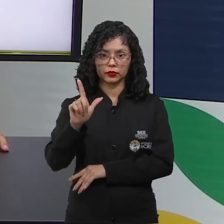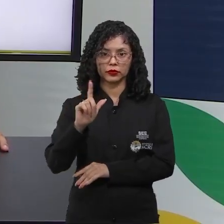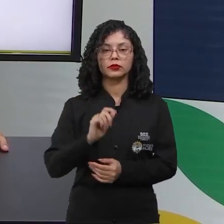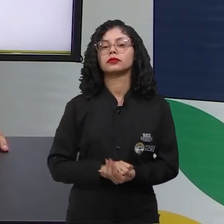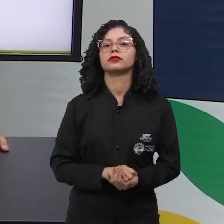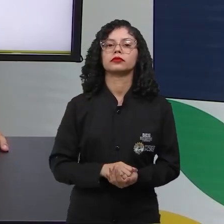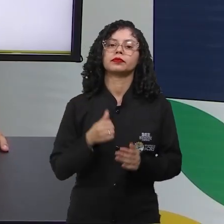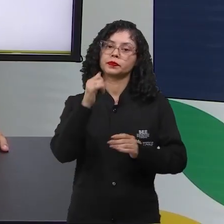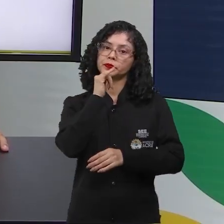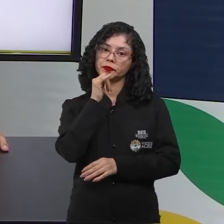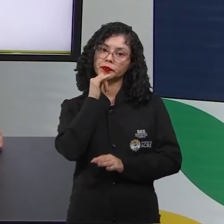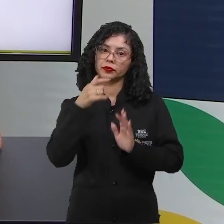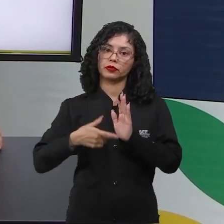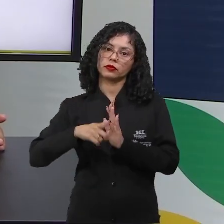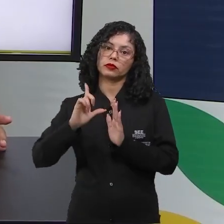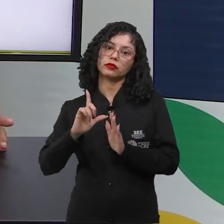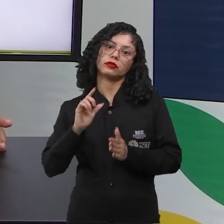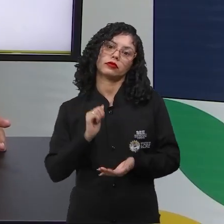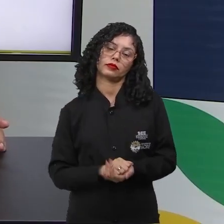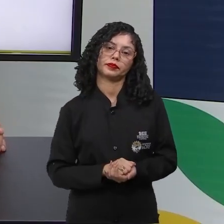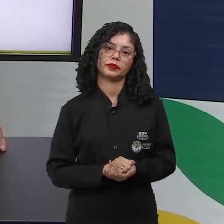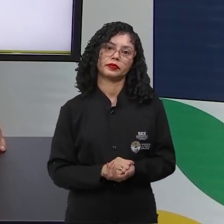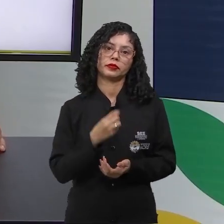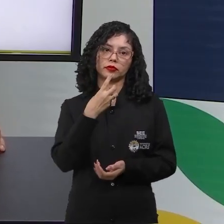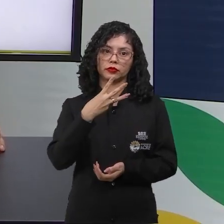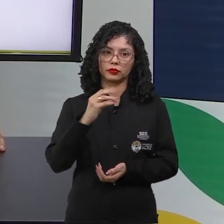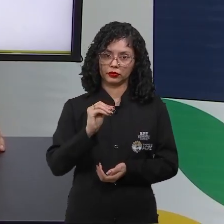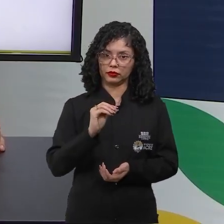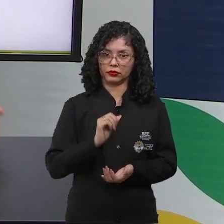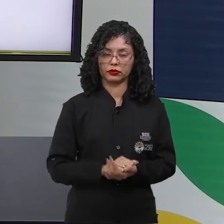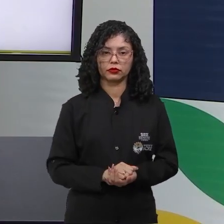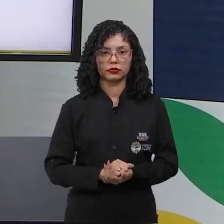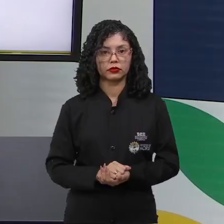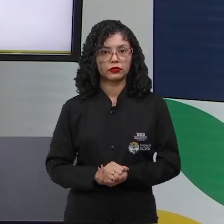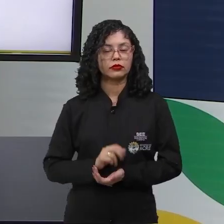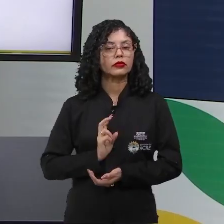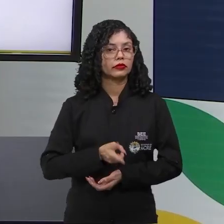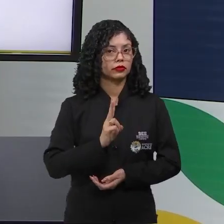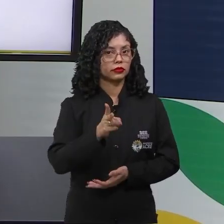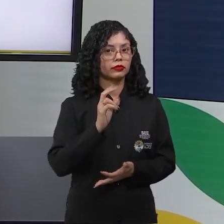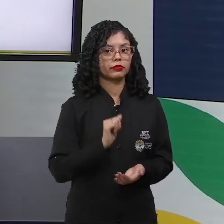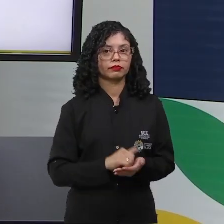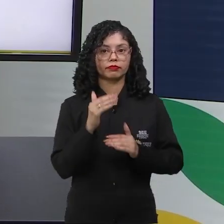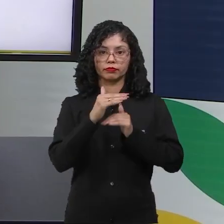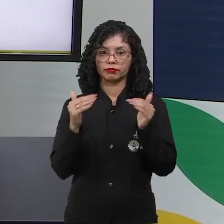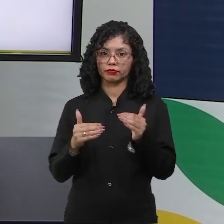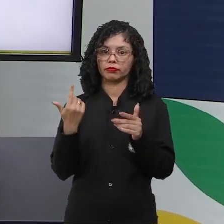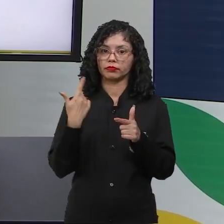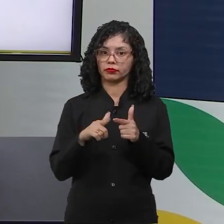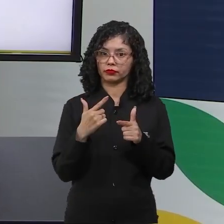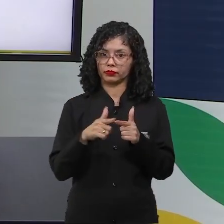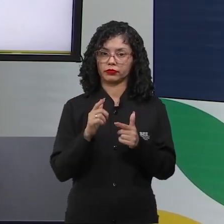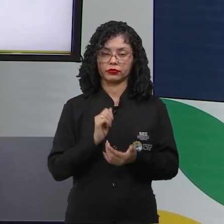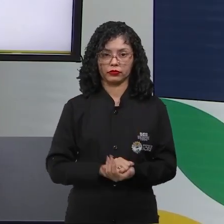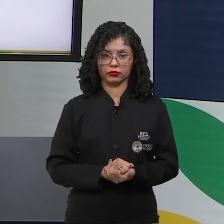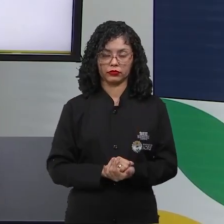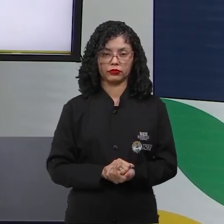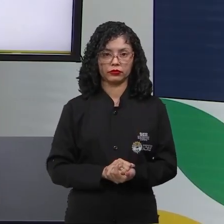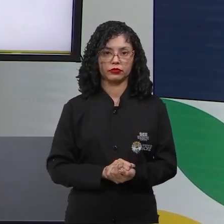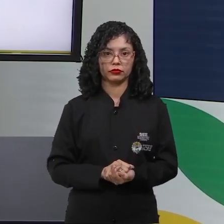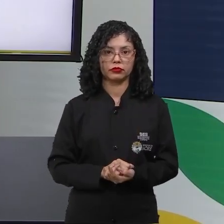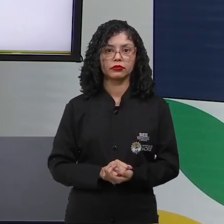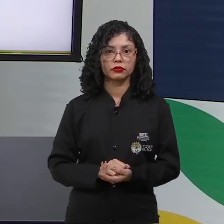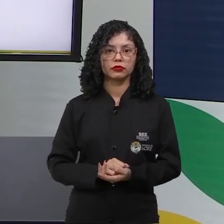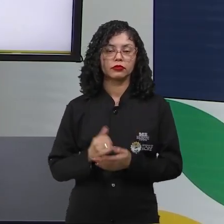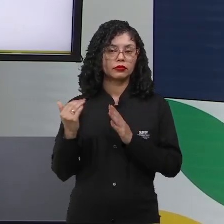No exemplo anterior, nós vimos que é 30, era 30, a constante em todas as situações, ok?